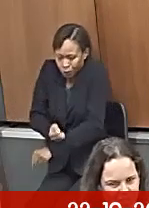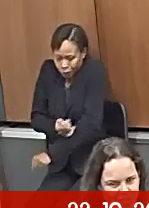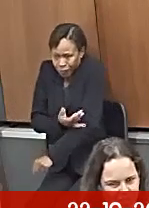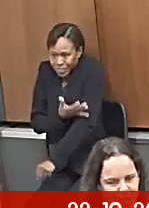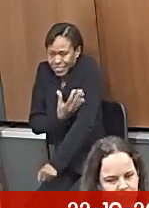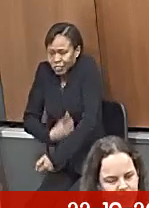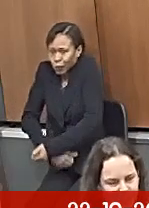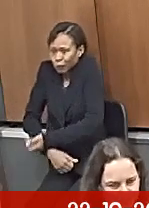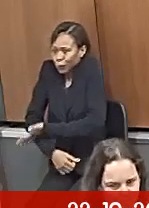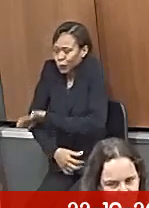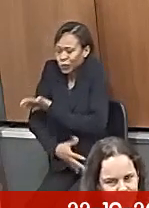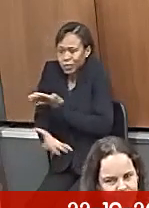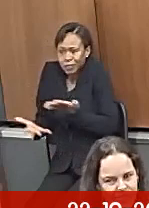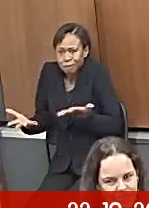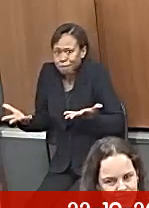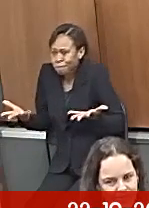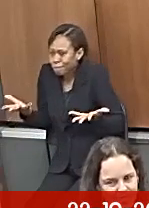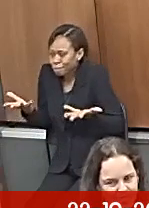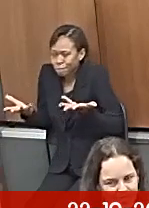fala da Mariana